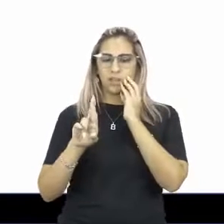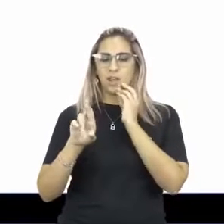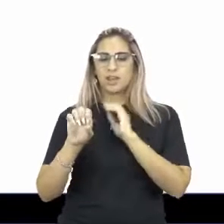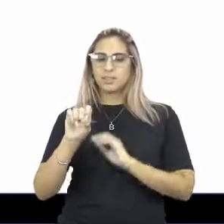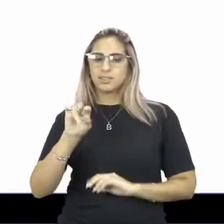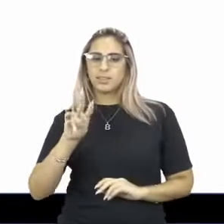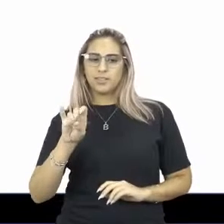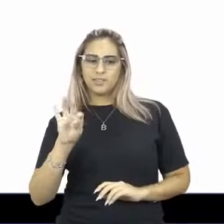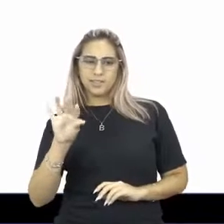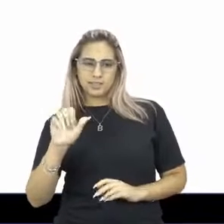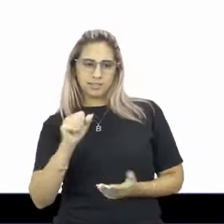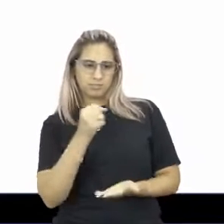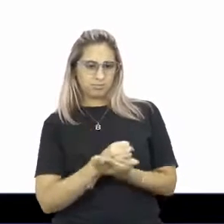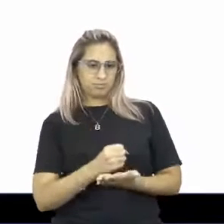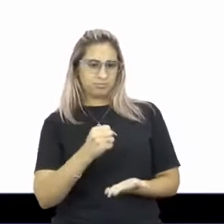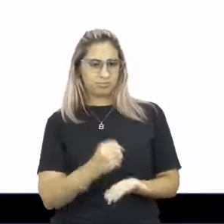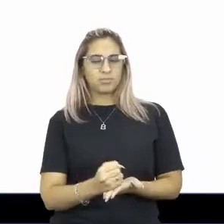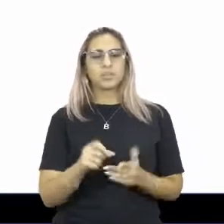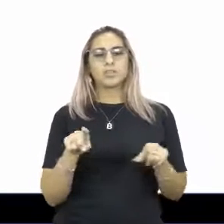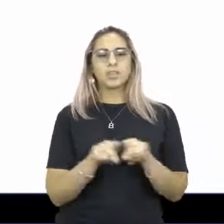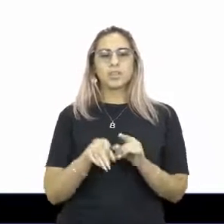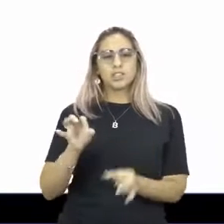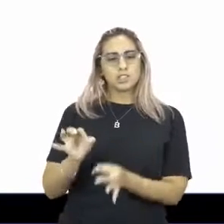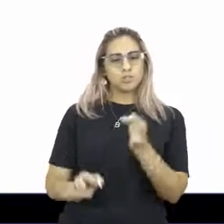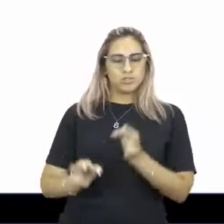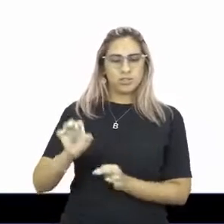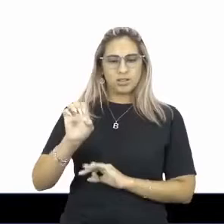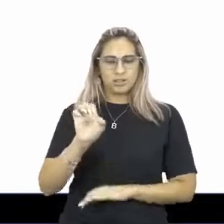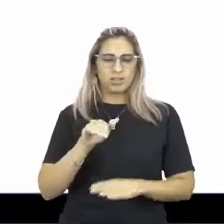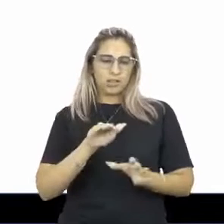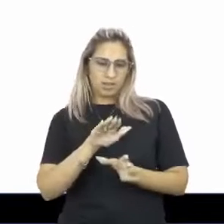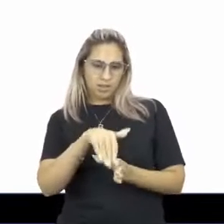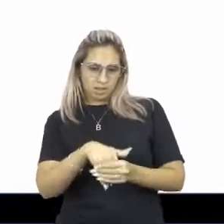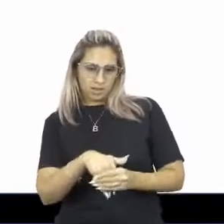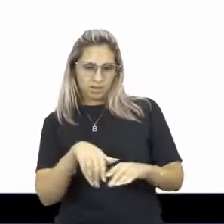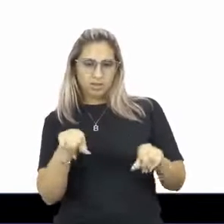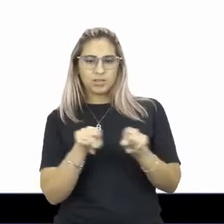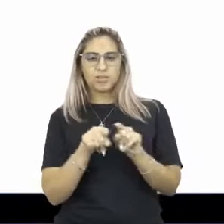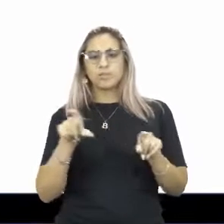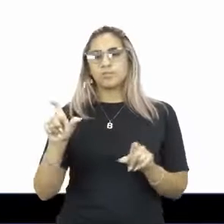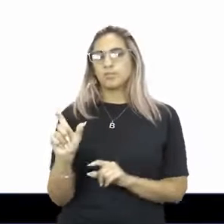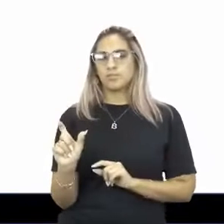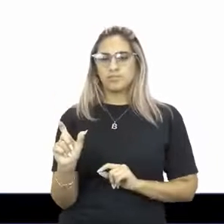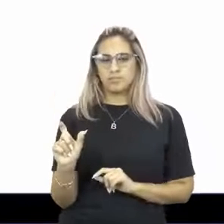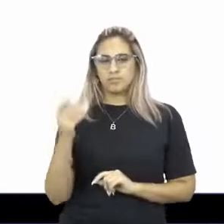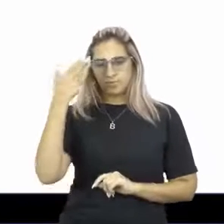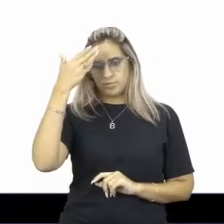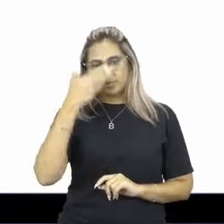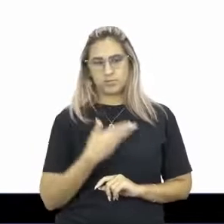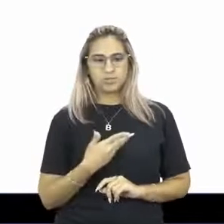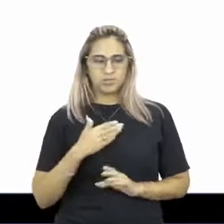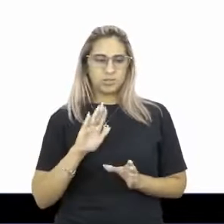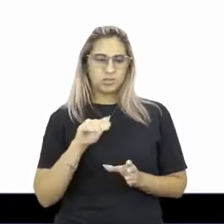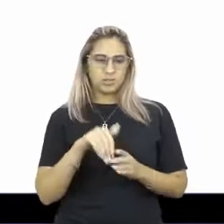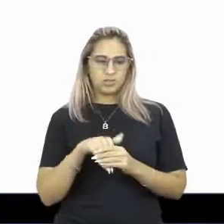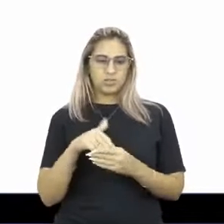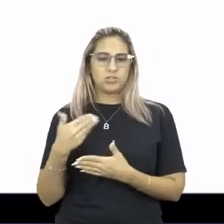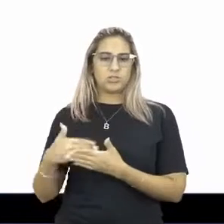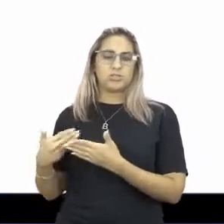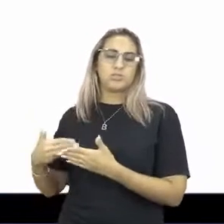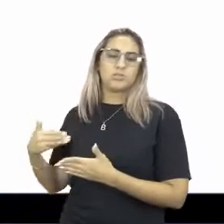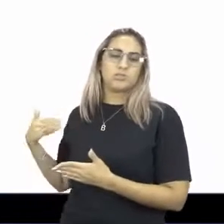reservista, precisa estar em dia com a Justiça Eleitoral e apresentar o título de eleitor e os últimos comprovantes de votação